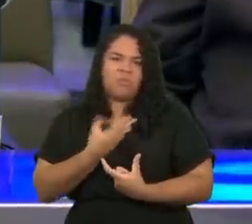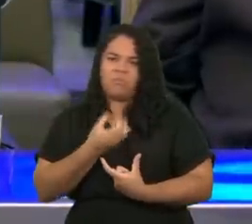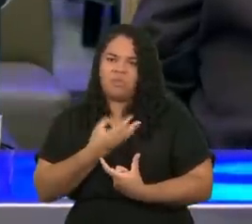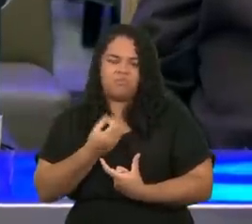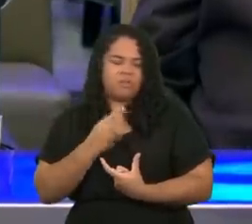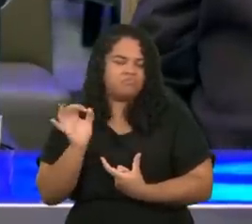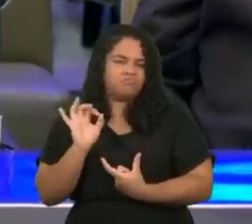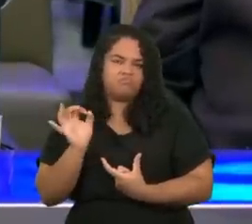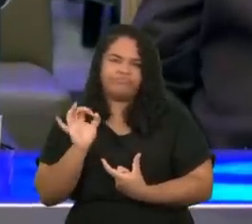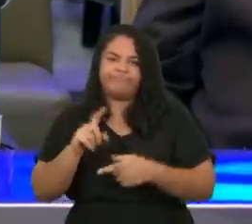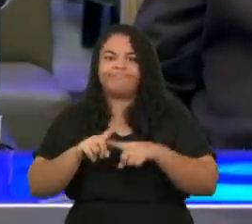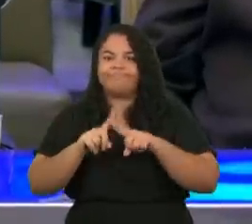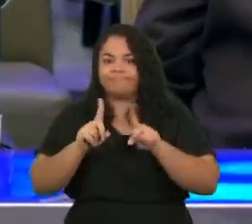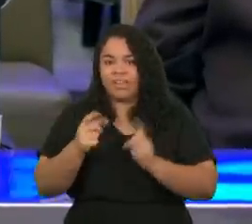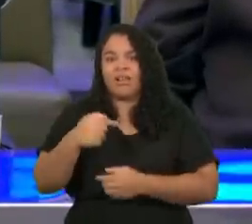disse já sabia aí